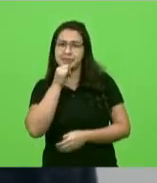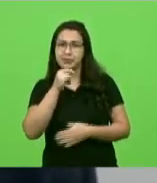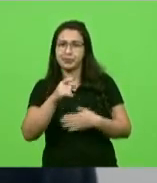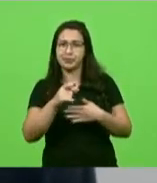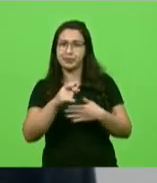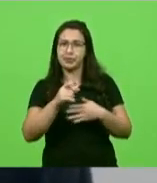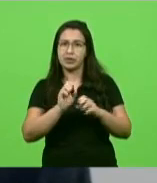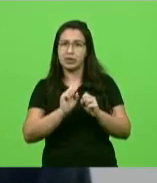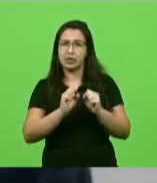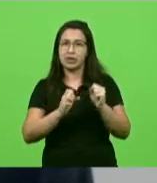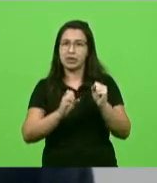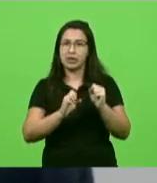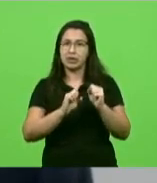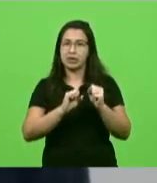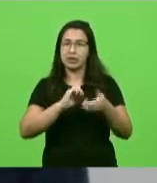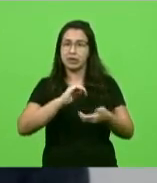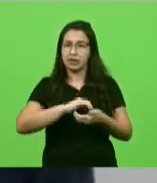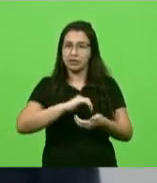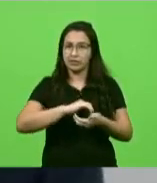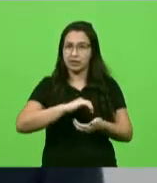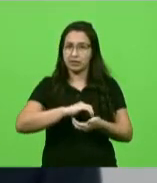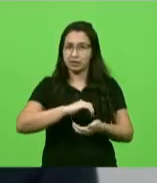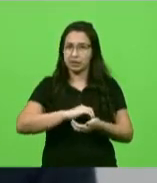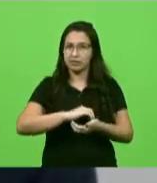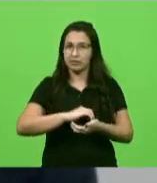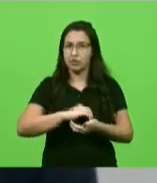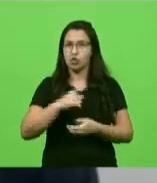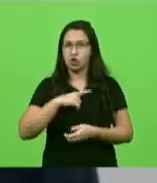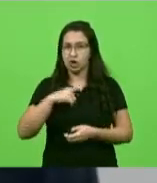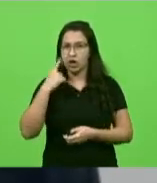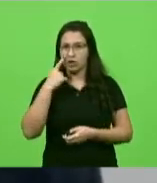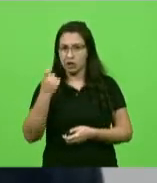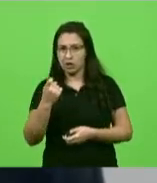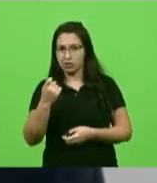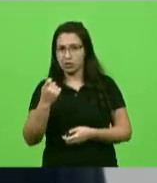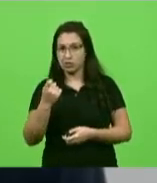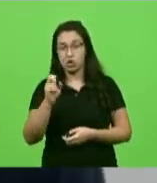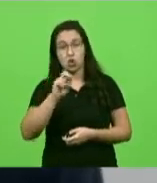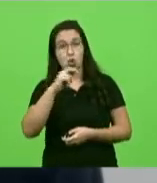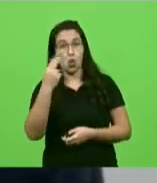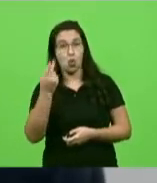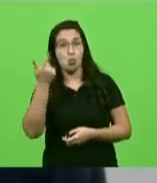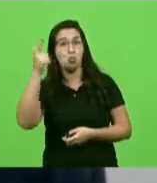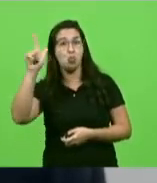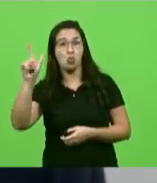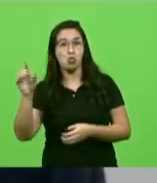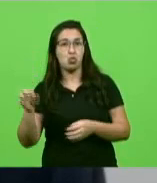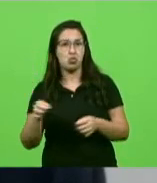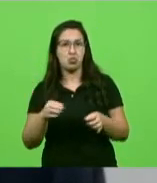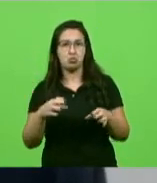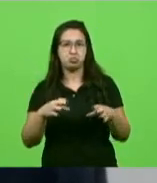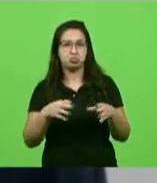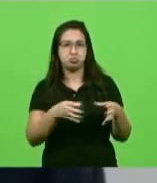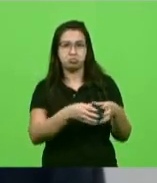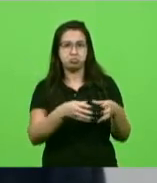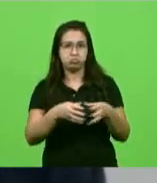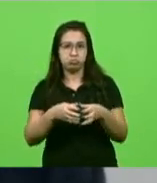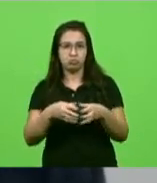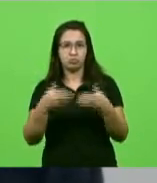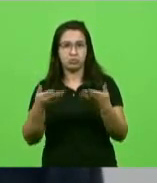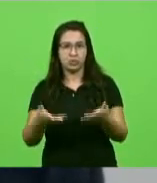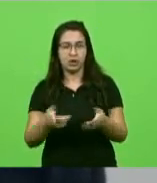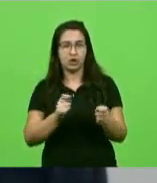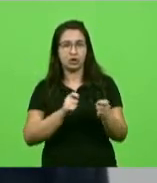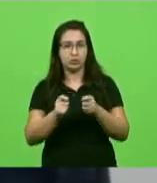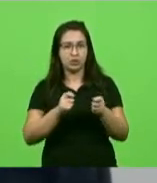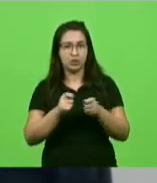possuía interesse? Ou qualquer outro órgão da administração pública do Estado de Santa Catarina? Vale lembrar que não